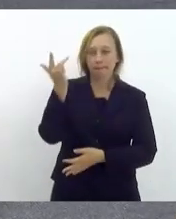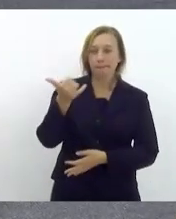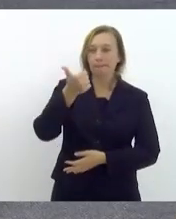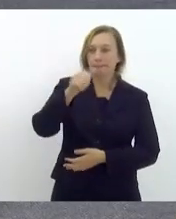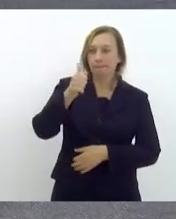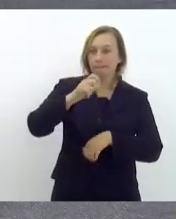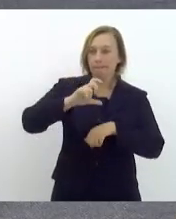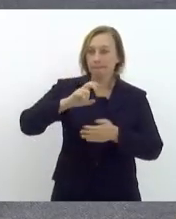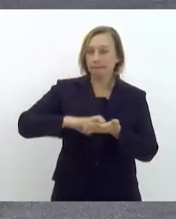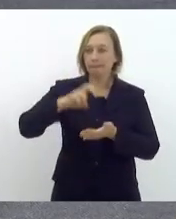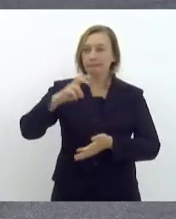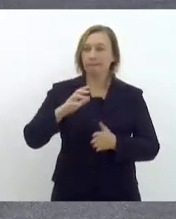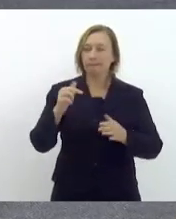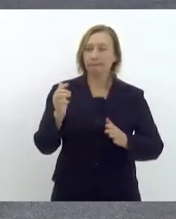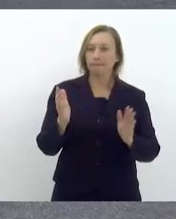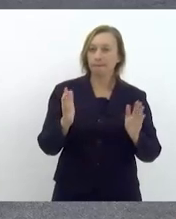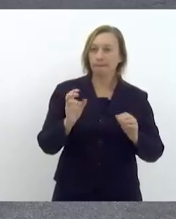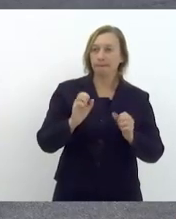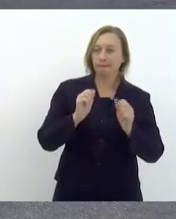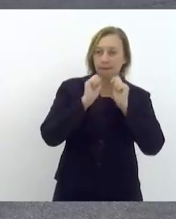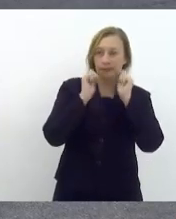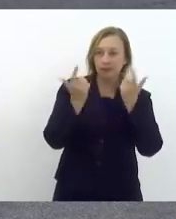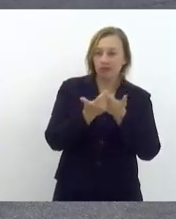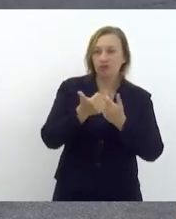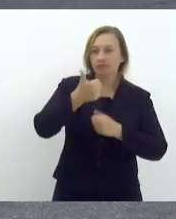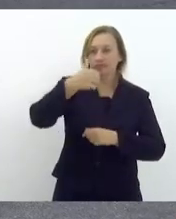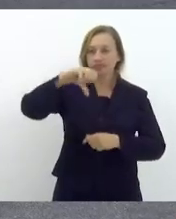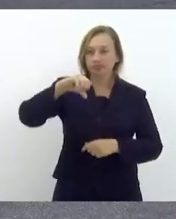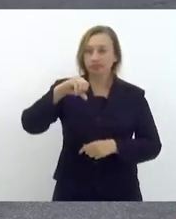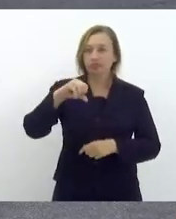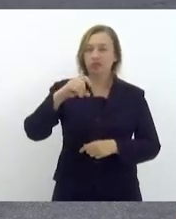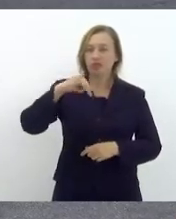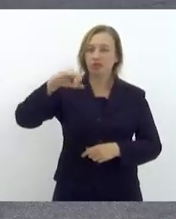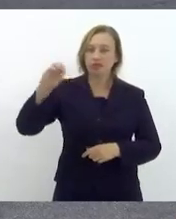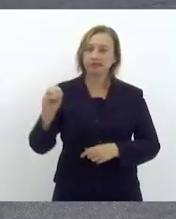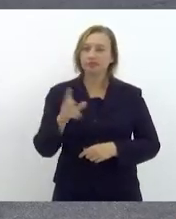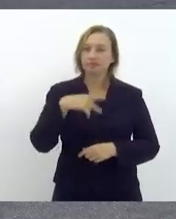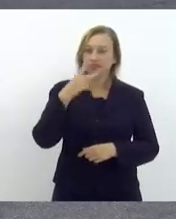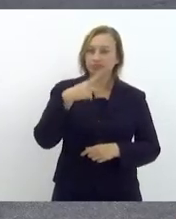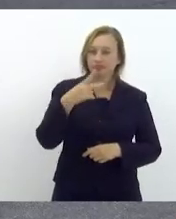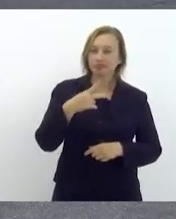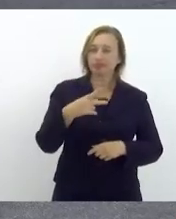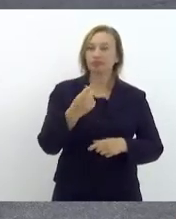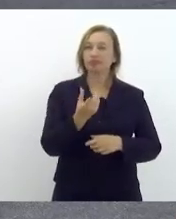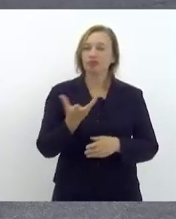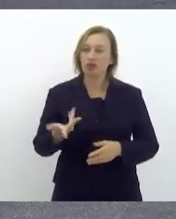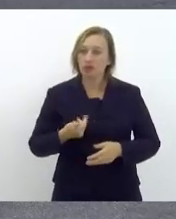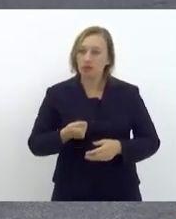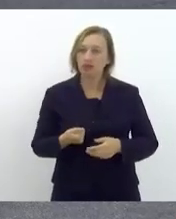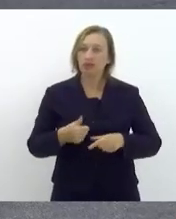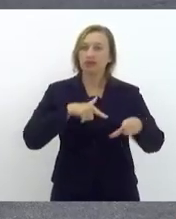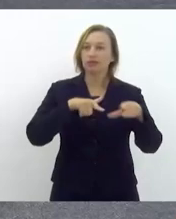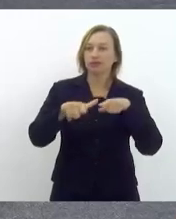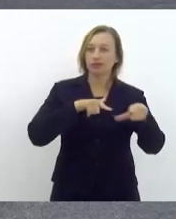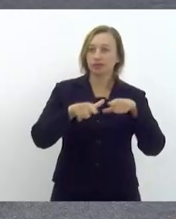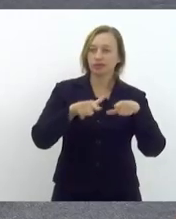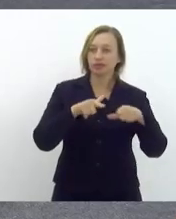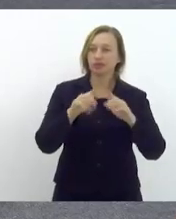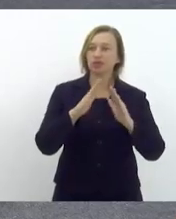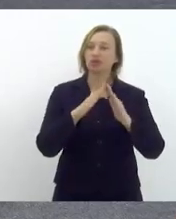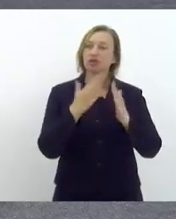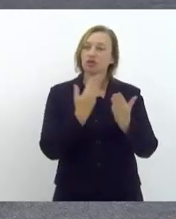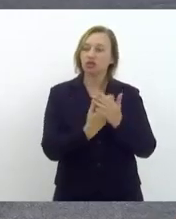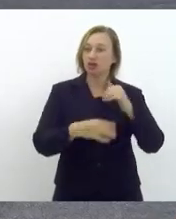horas da manhã aqui na alerj no dia 19 de maio para a gente falar das condições de trabalho estudo na rede Faetec